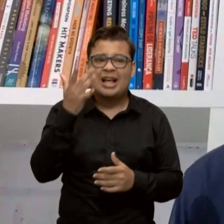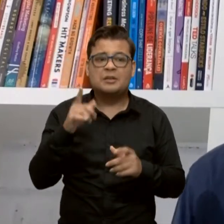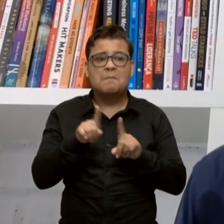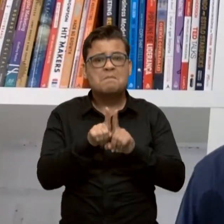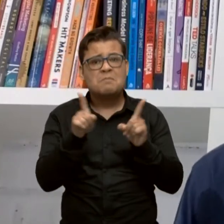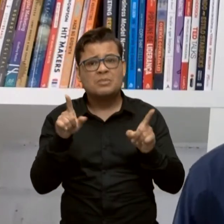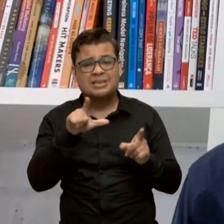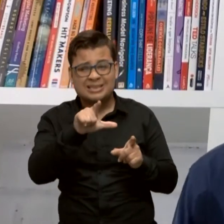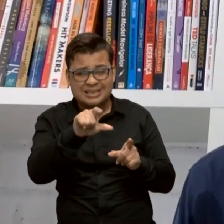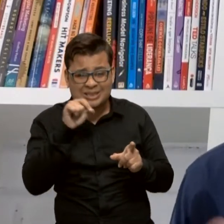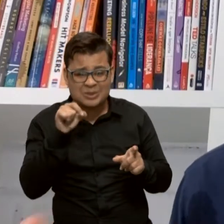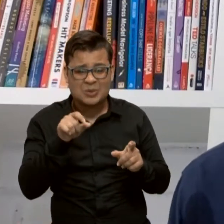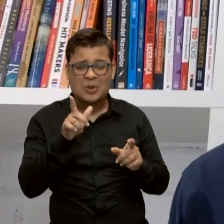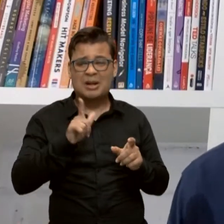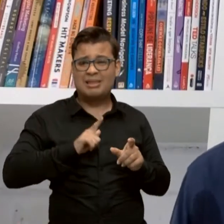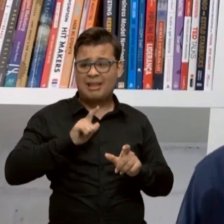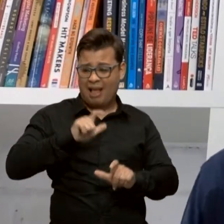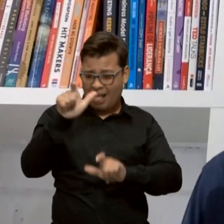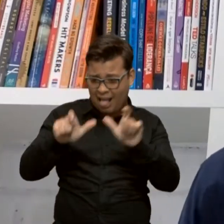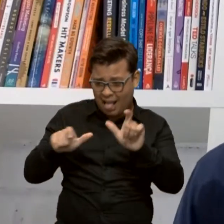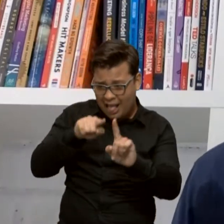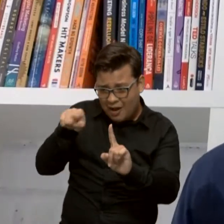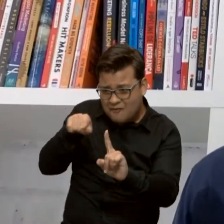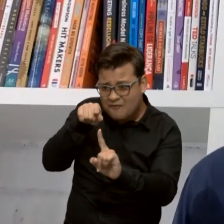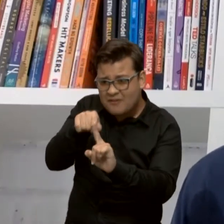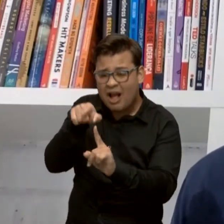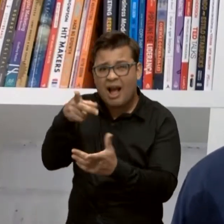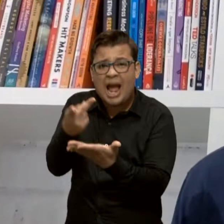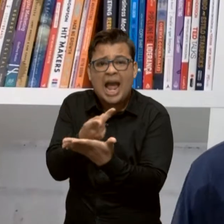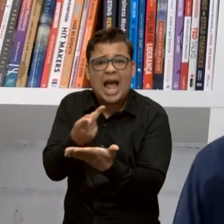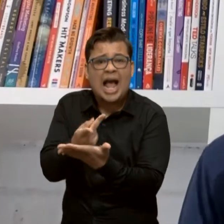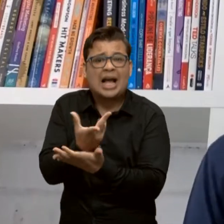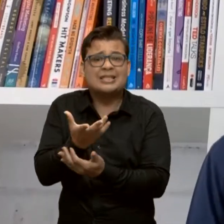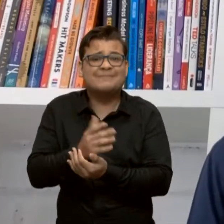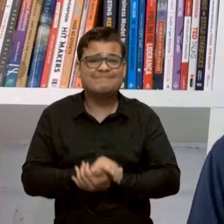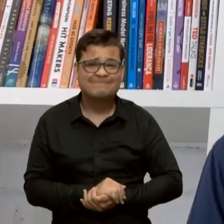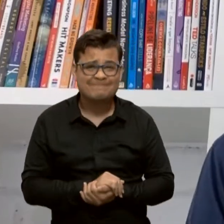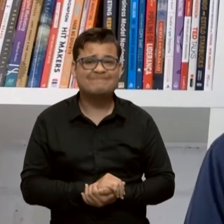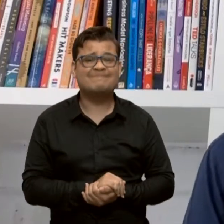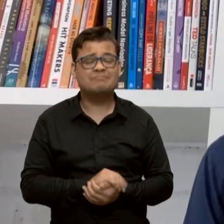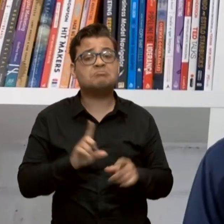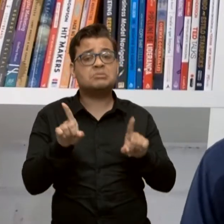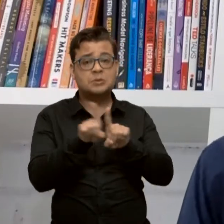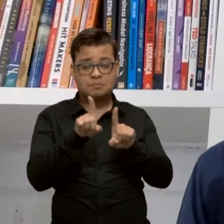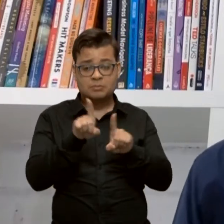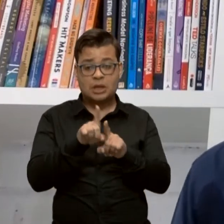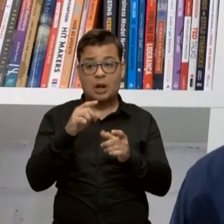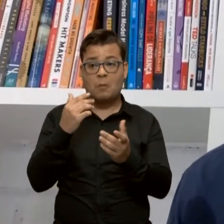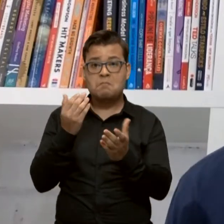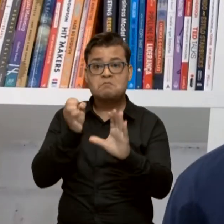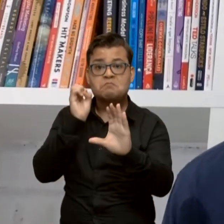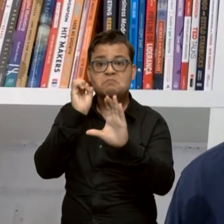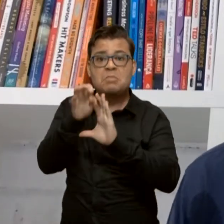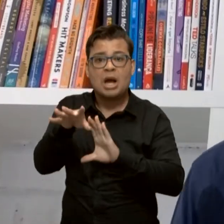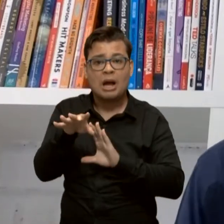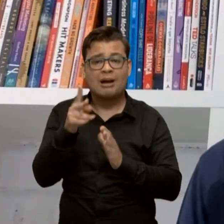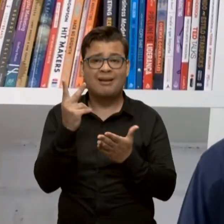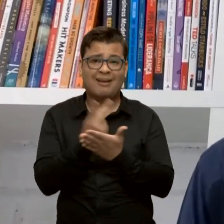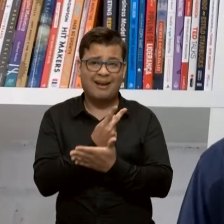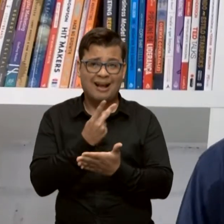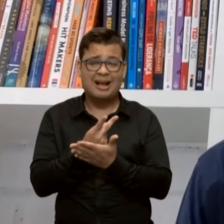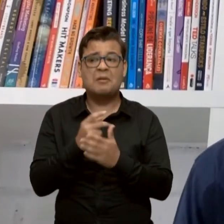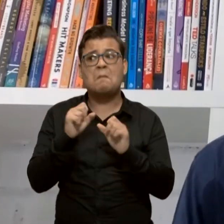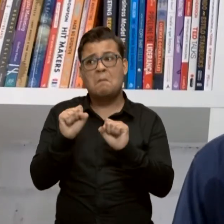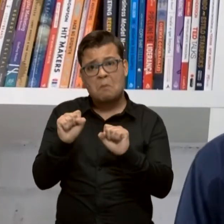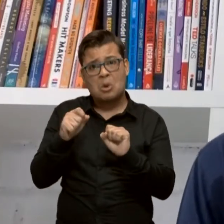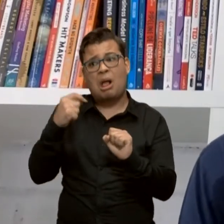público errado, o público-alvo errado, acaba mandando a mensagem errada, e isso se torna caro,